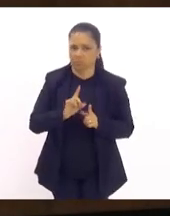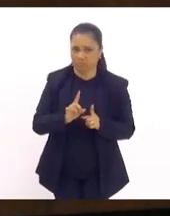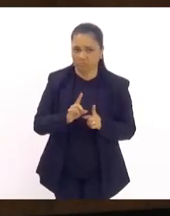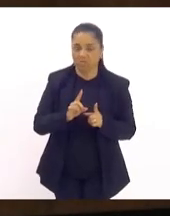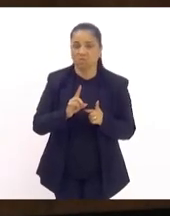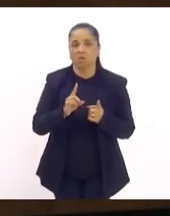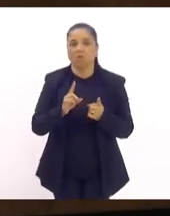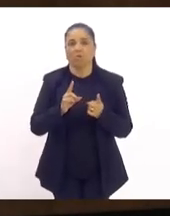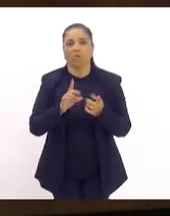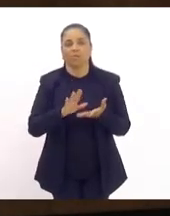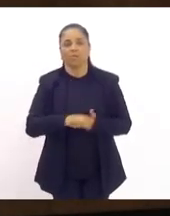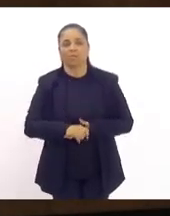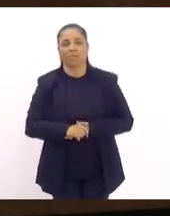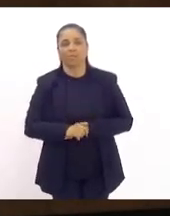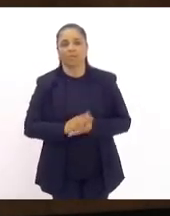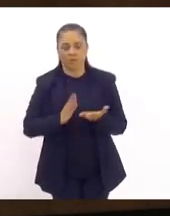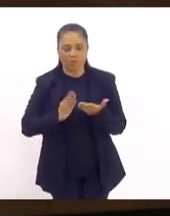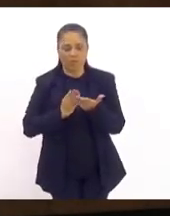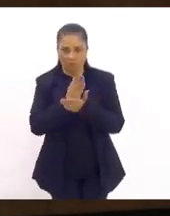parecer contrário à emenda.